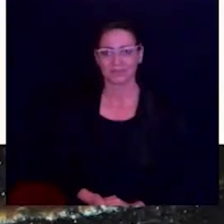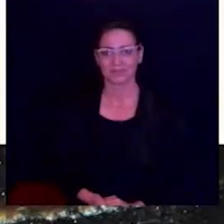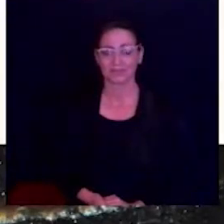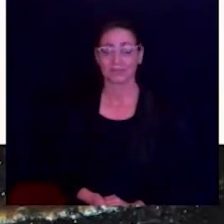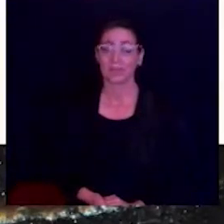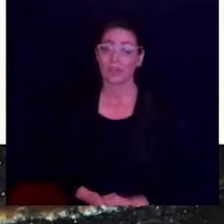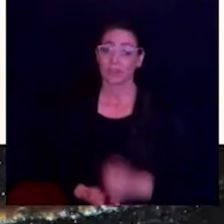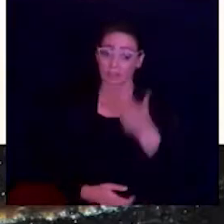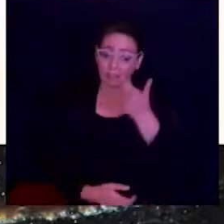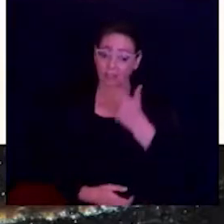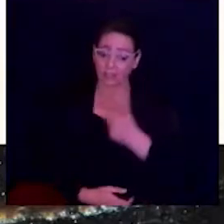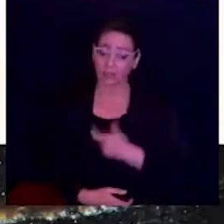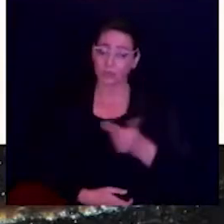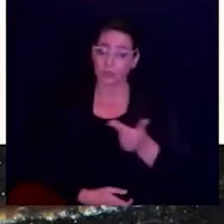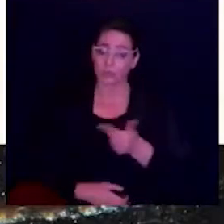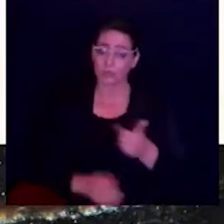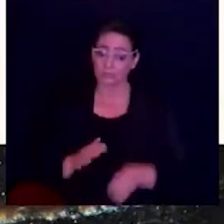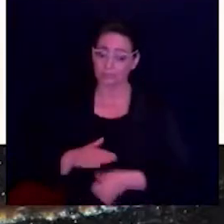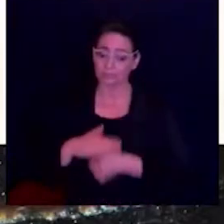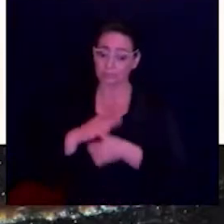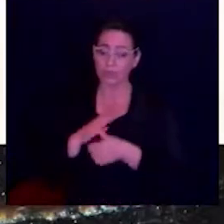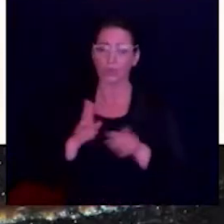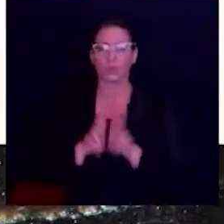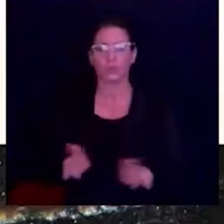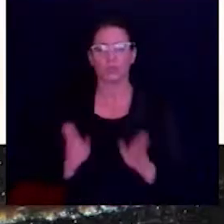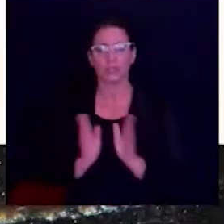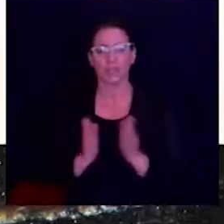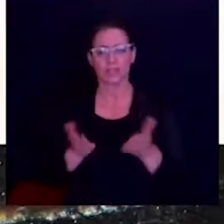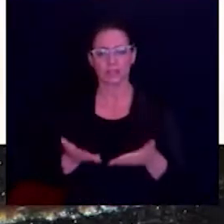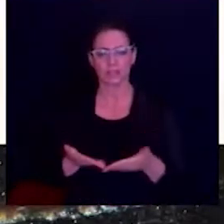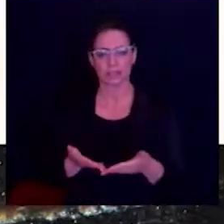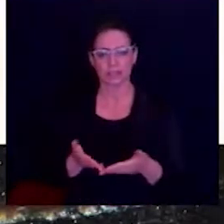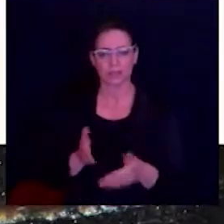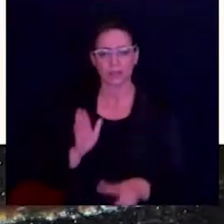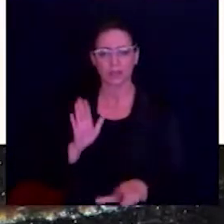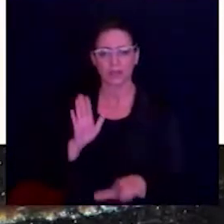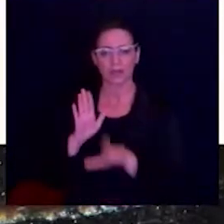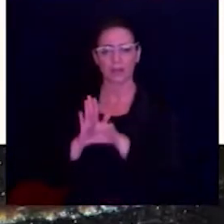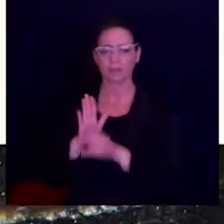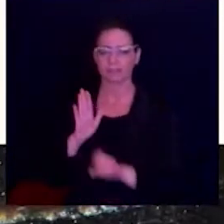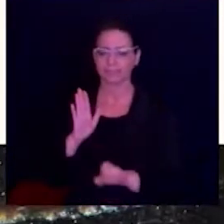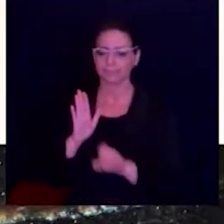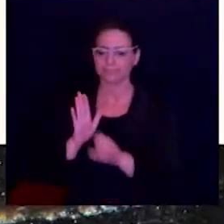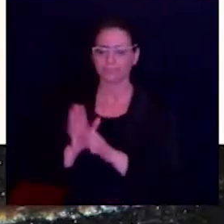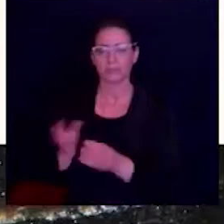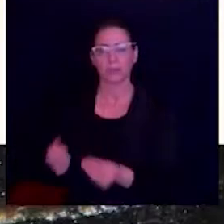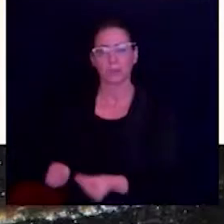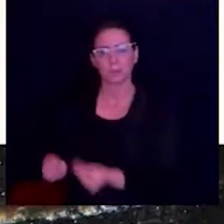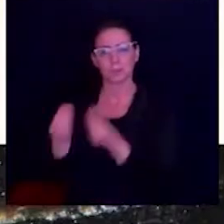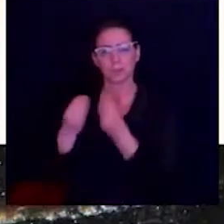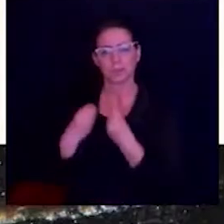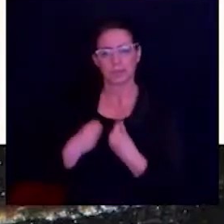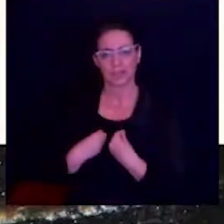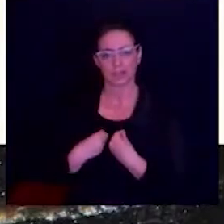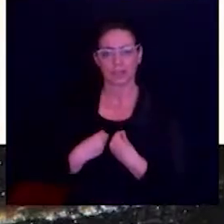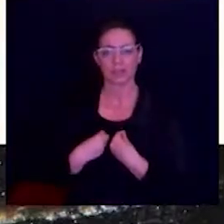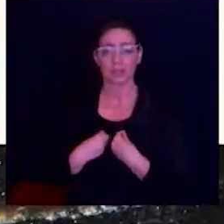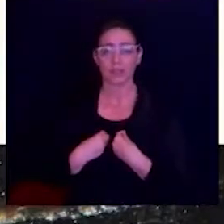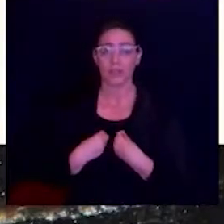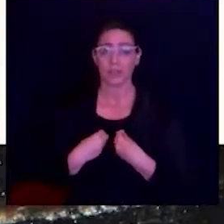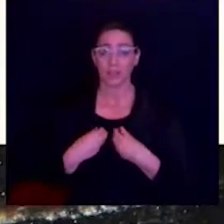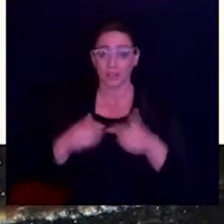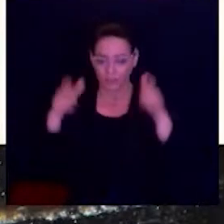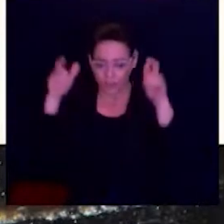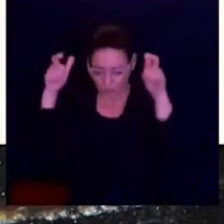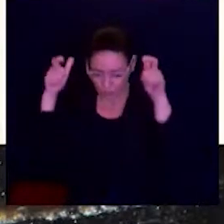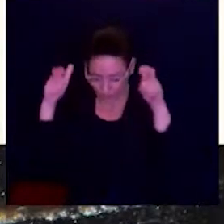Na qualidade de vice-reitor da Universidade La Salle e pelos poderes que a lei e o estatuto me outorgam,